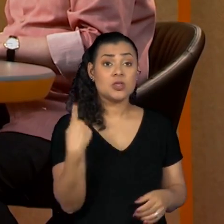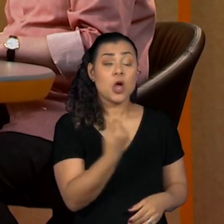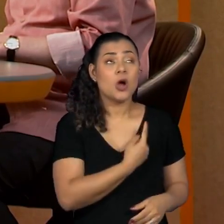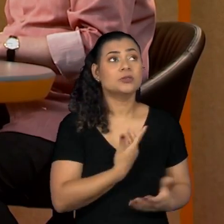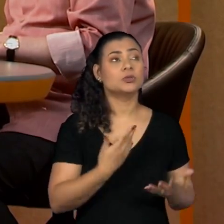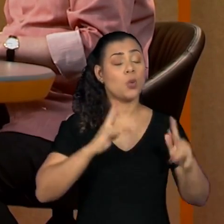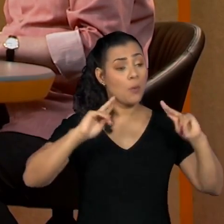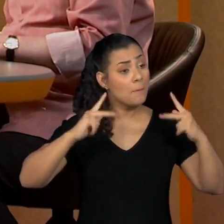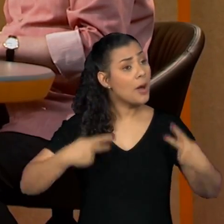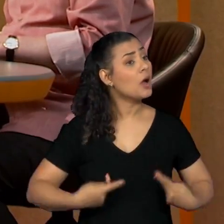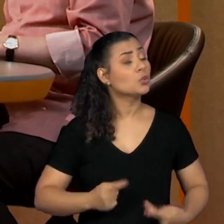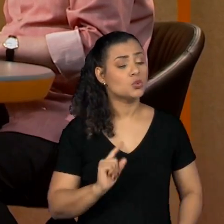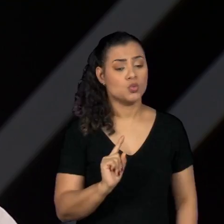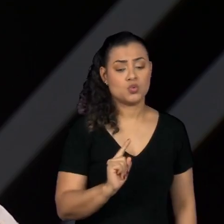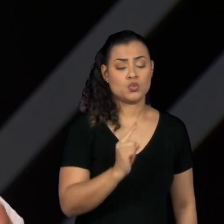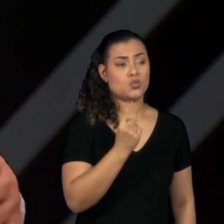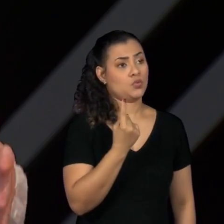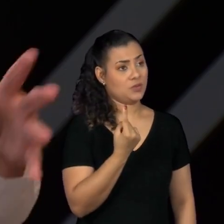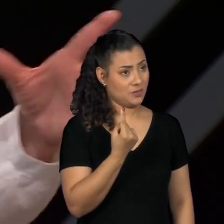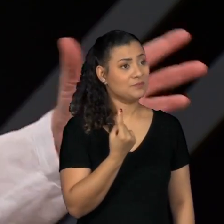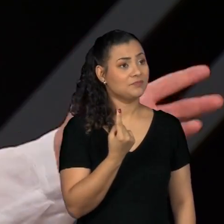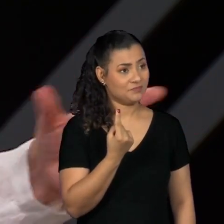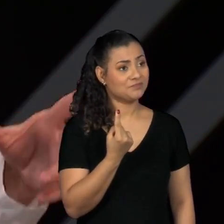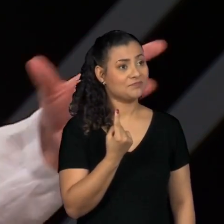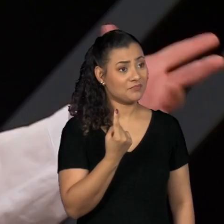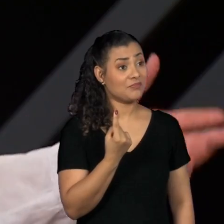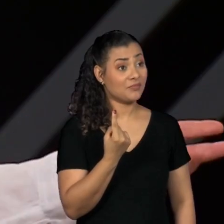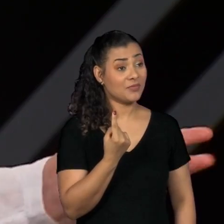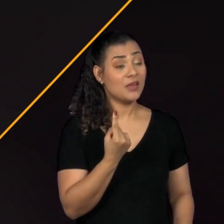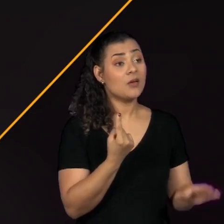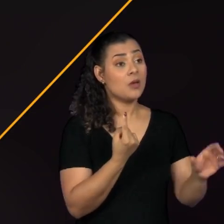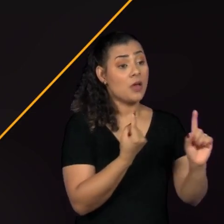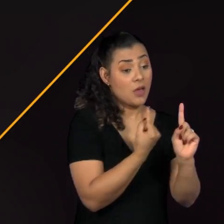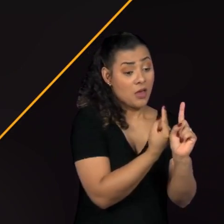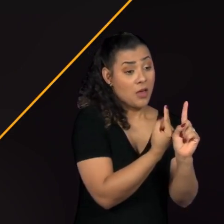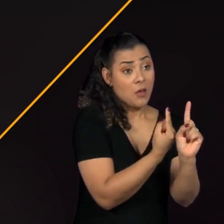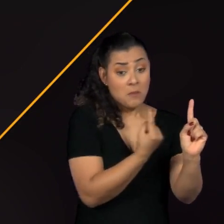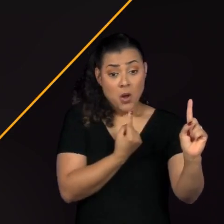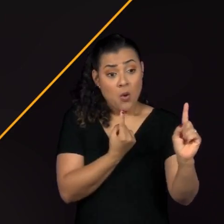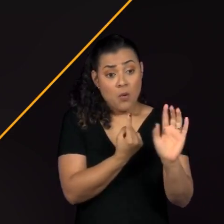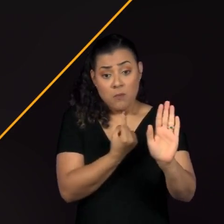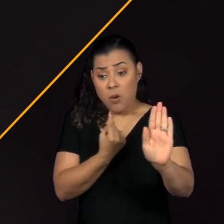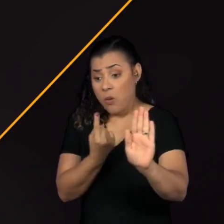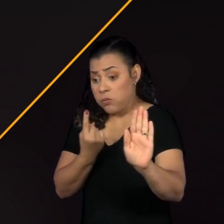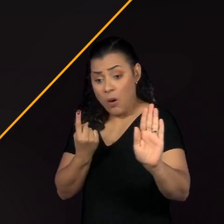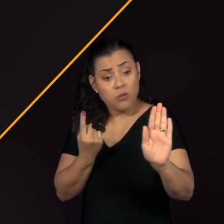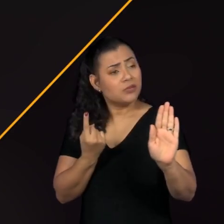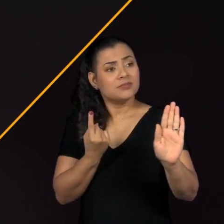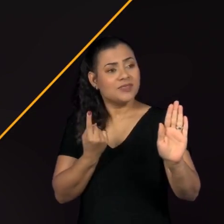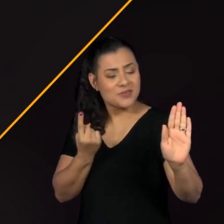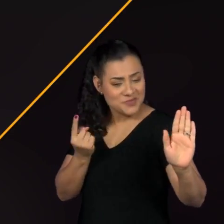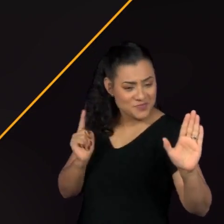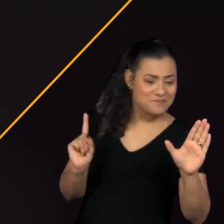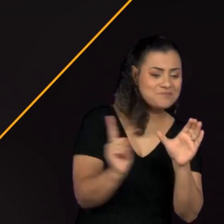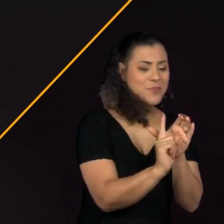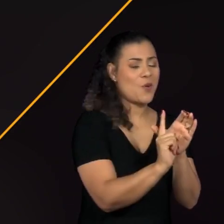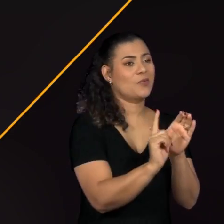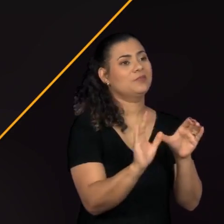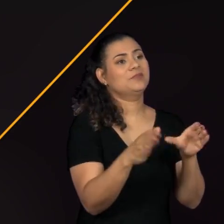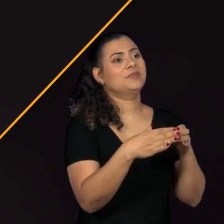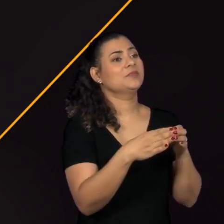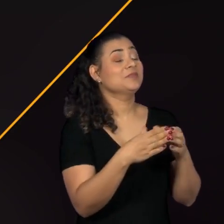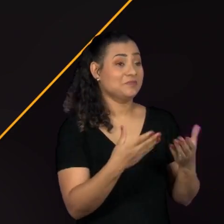A humanidade é uma só. E nós estamos separados por uma questão didática aí do Criador